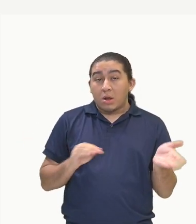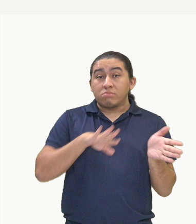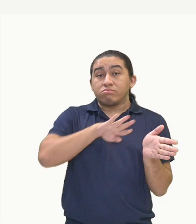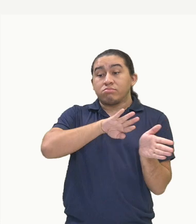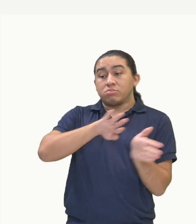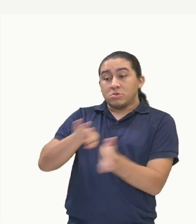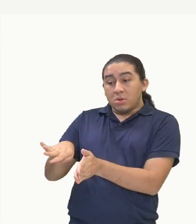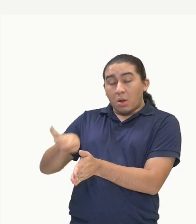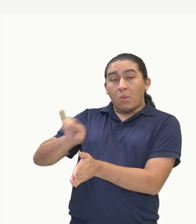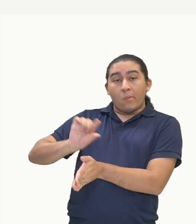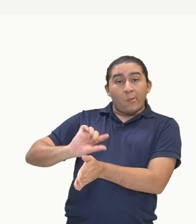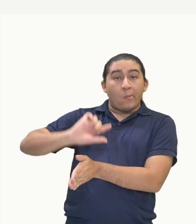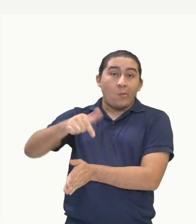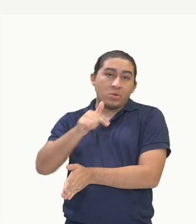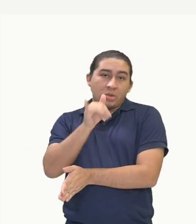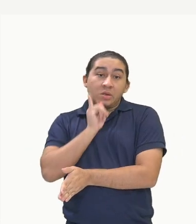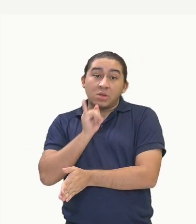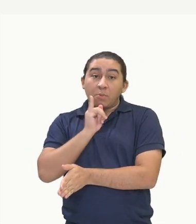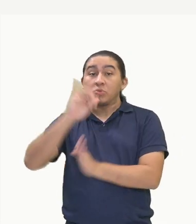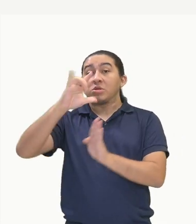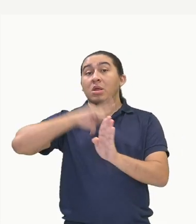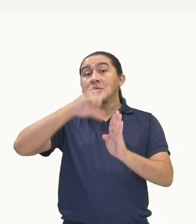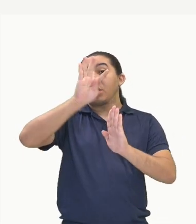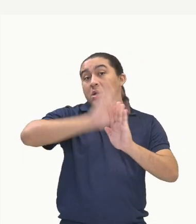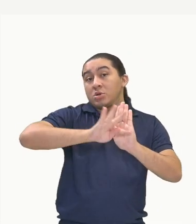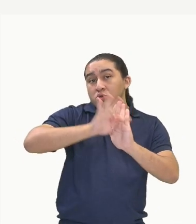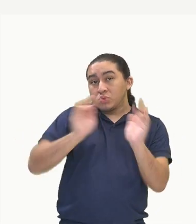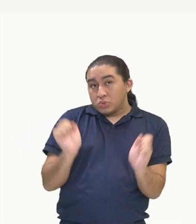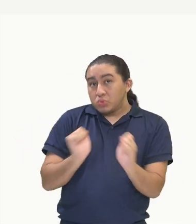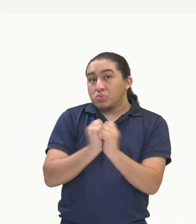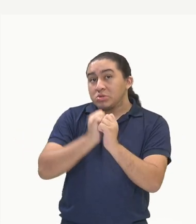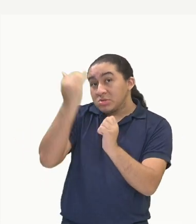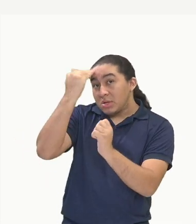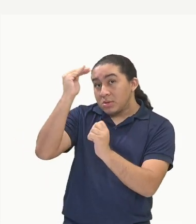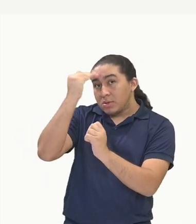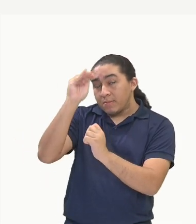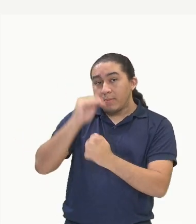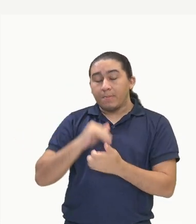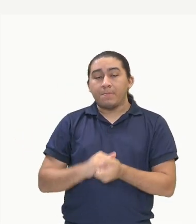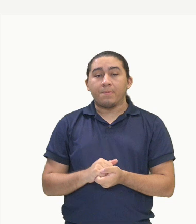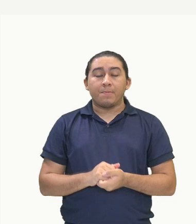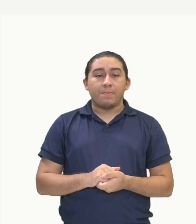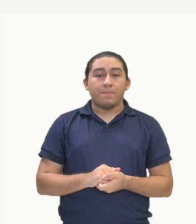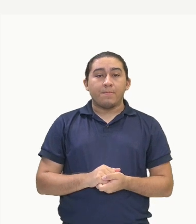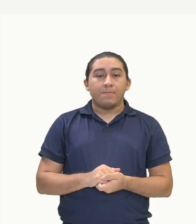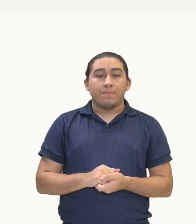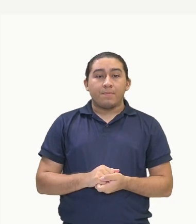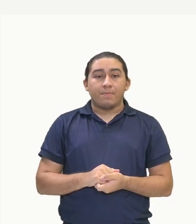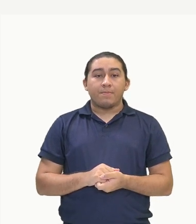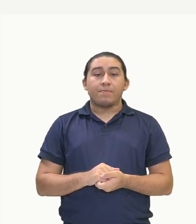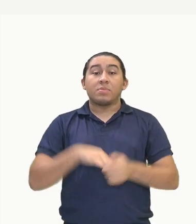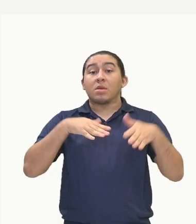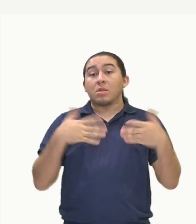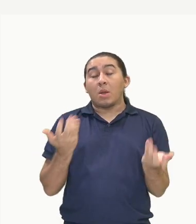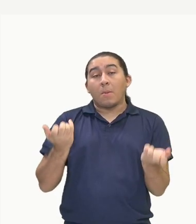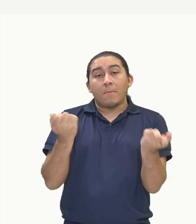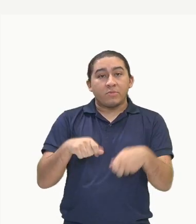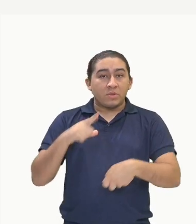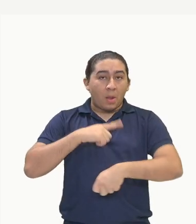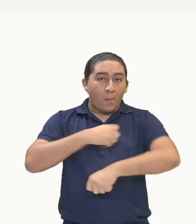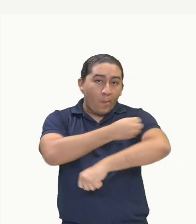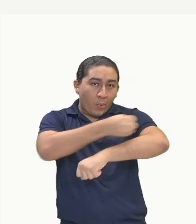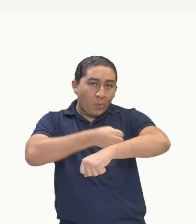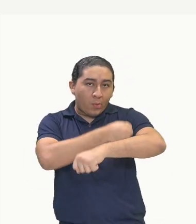exemplo com problemas, tá? Olha aqui. Nós temos aqui essa aplicação que diz assim: para se fazer uma receita de